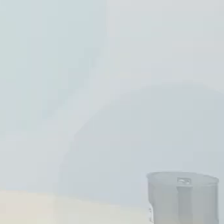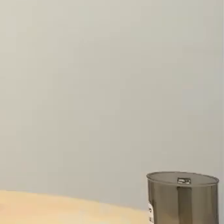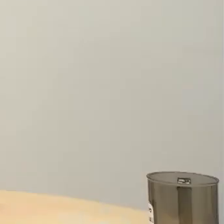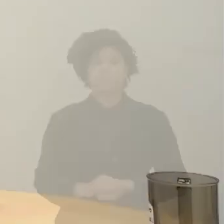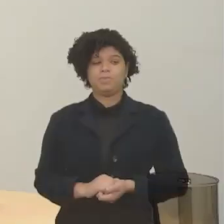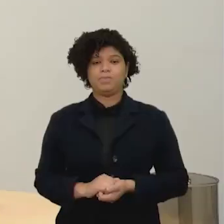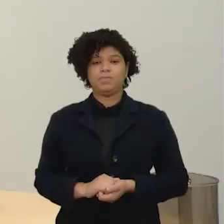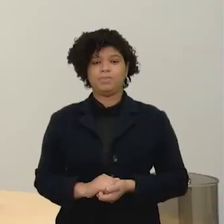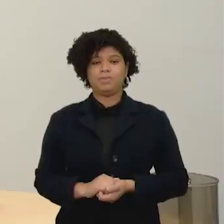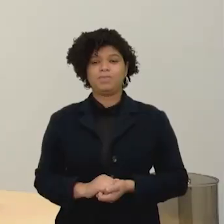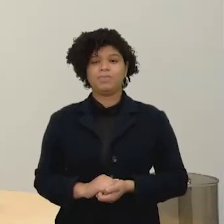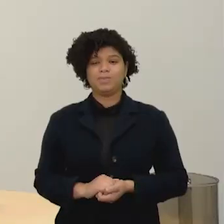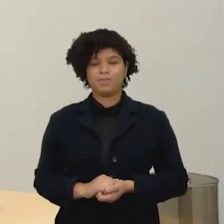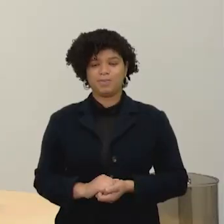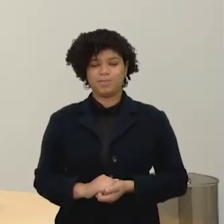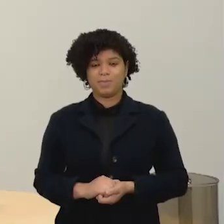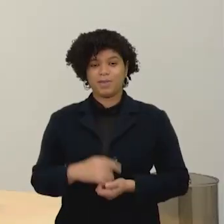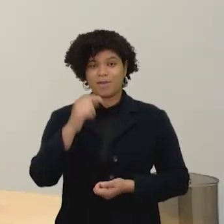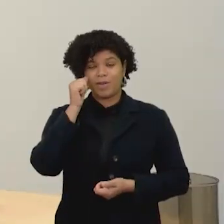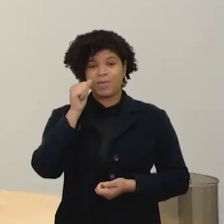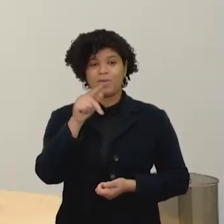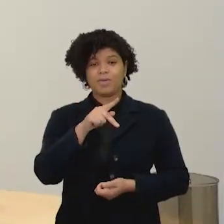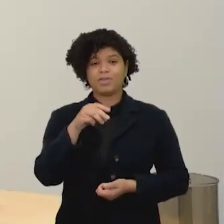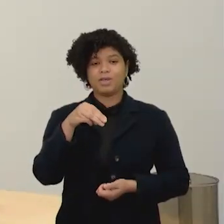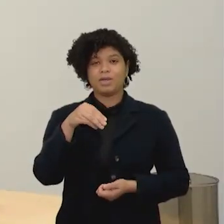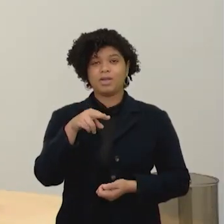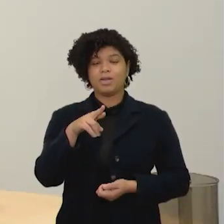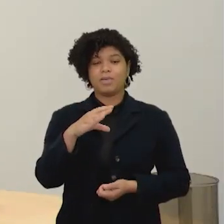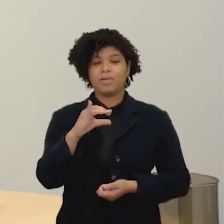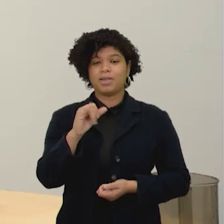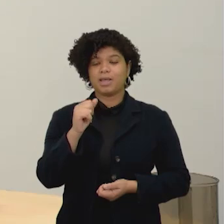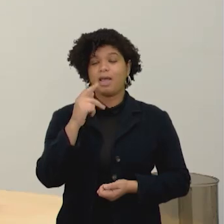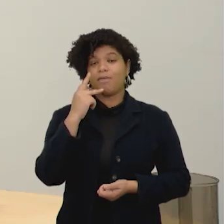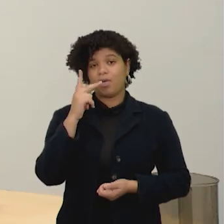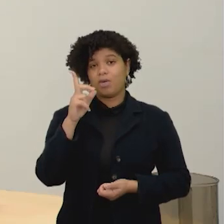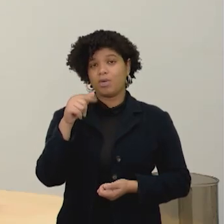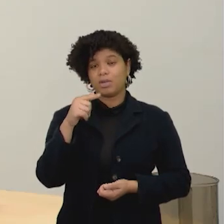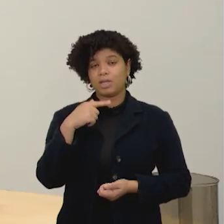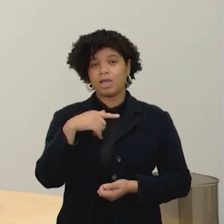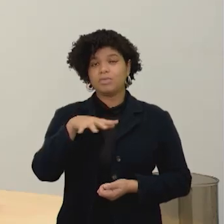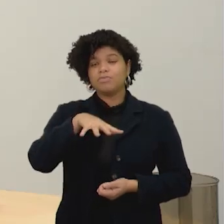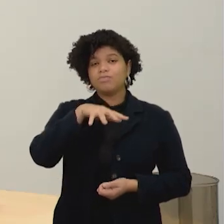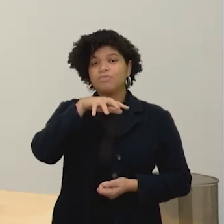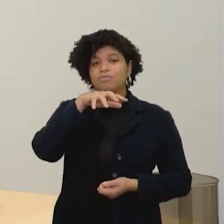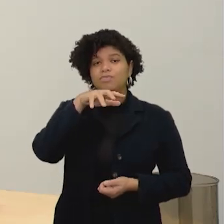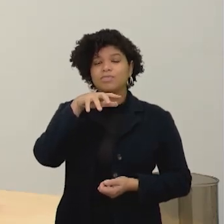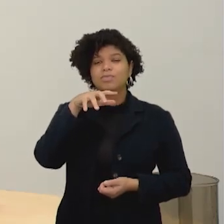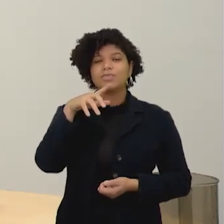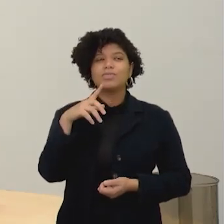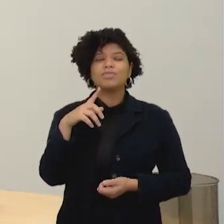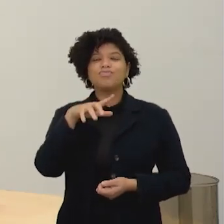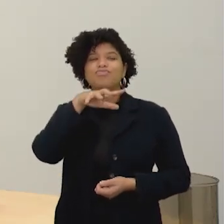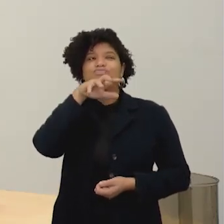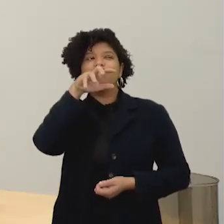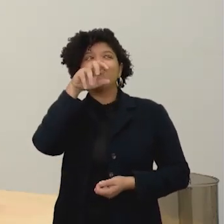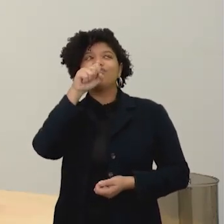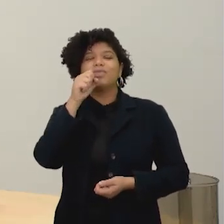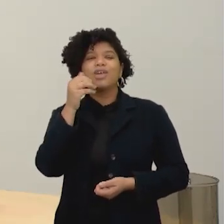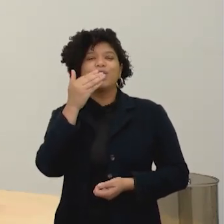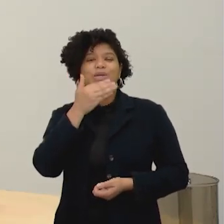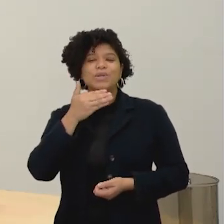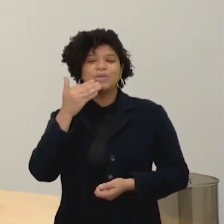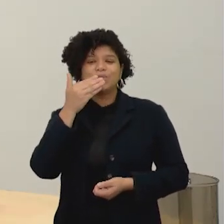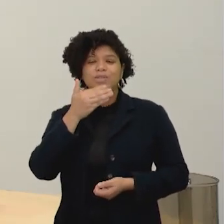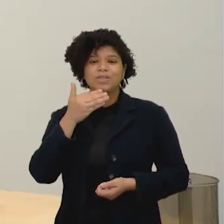Ó, vai ter gente que colocou, né? Olha, a Pro Márcia coloca perfume doce, a Pro Eliette, perfume doce. E